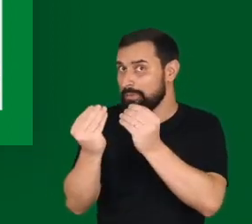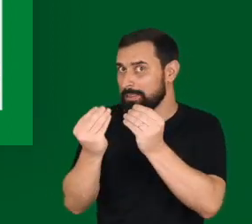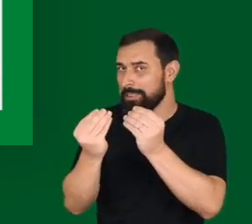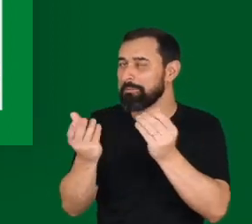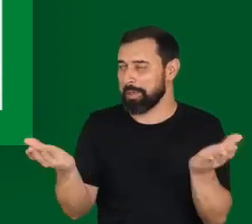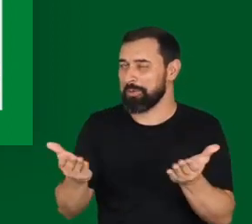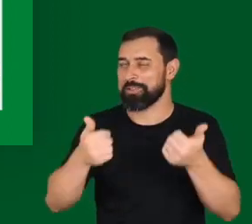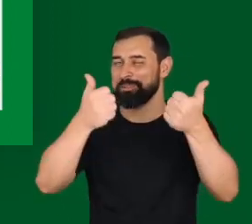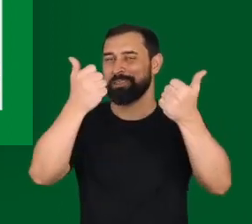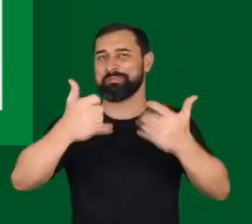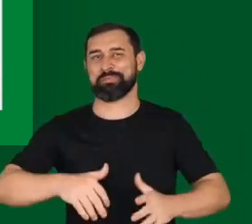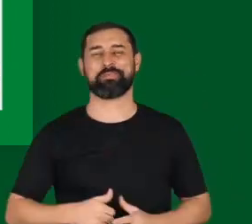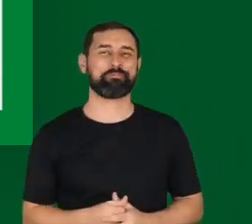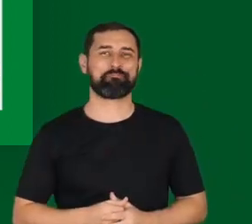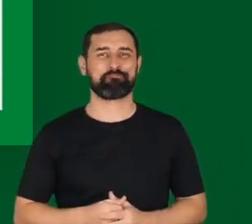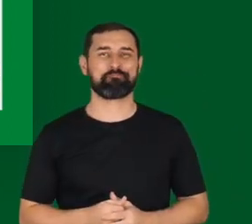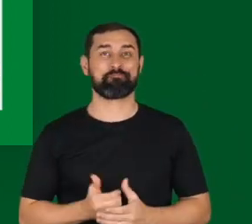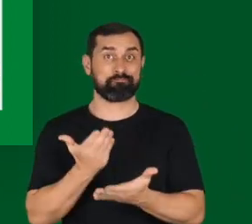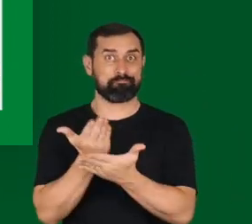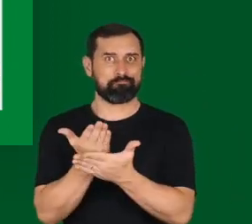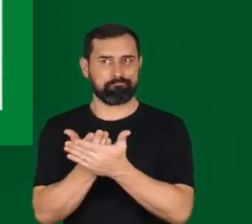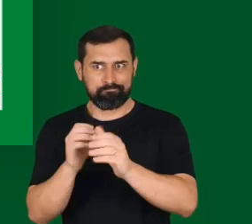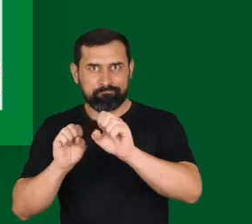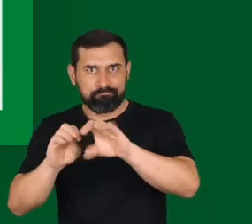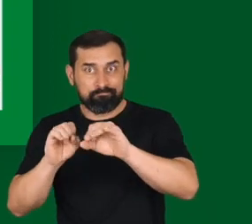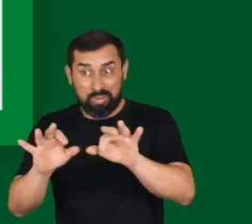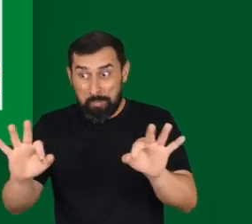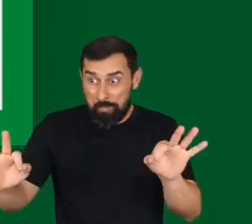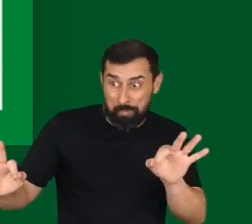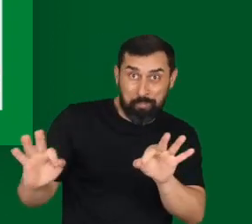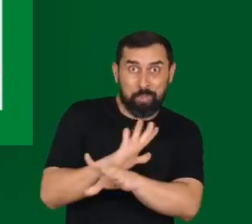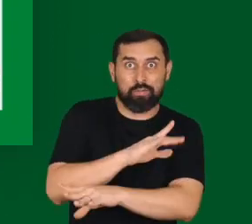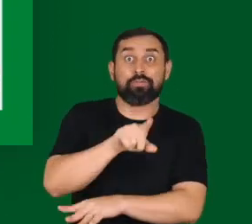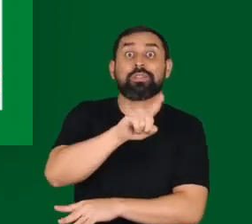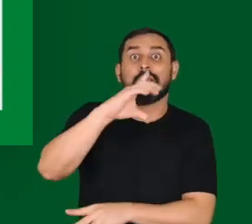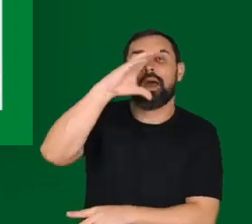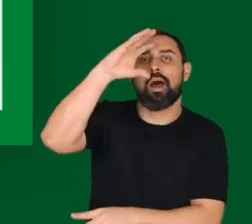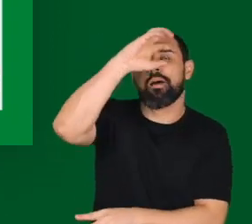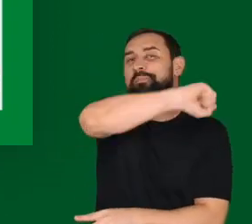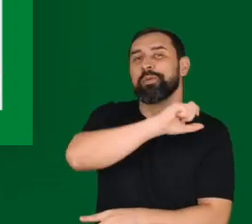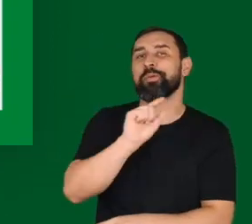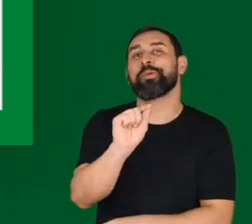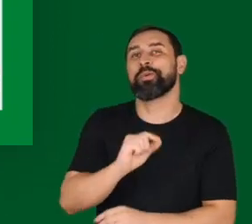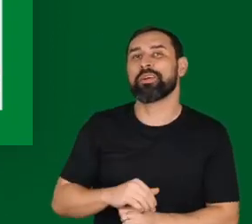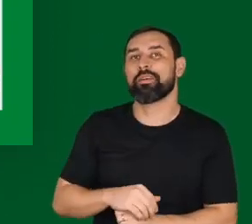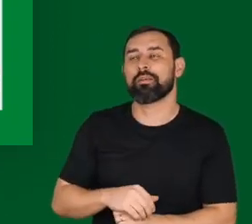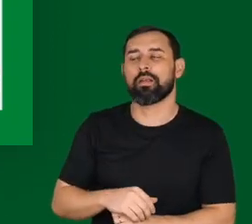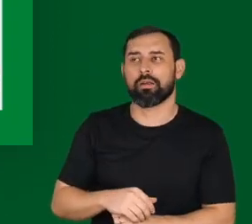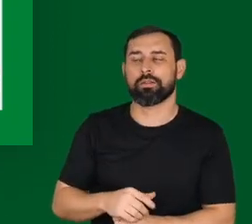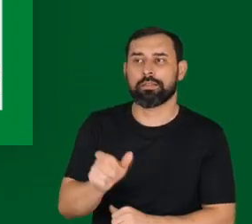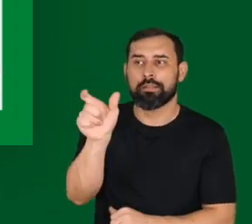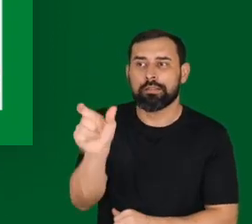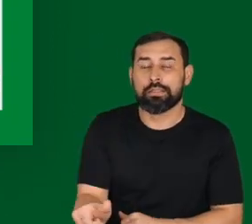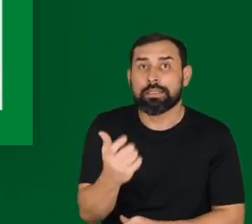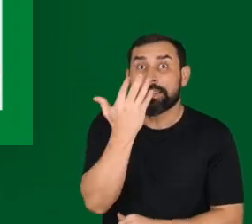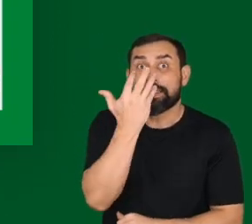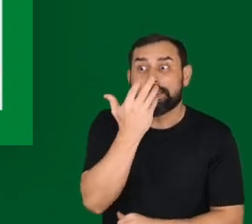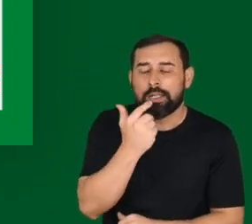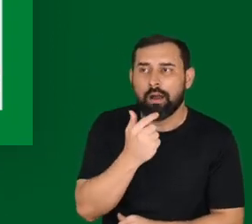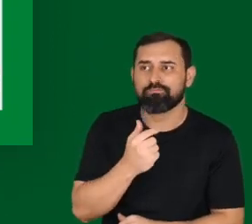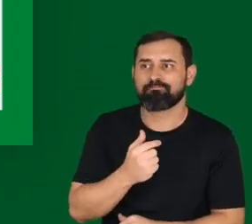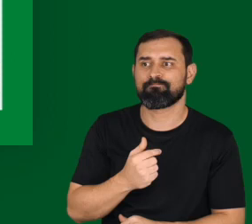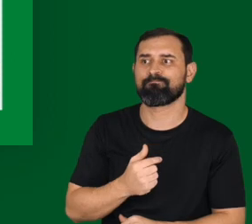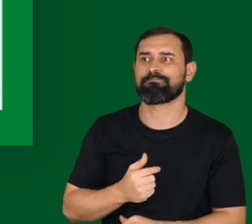pediátrica. Então, ao final da aula, os objetivos, né, que vocês consigam identificar as características próprias